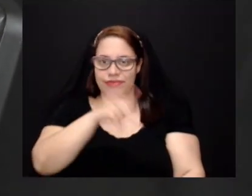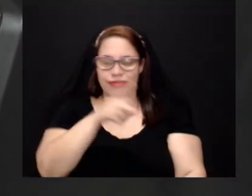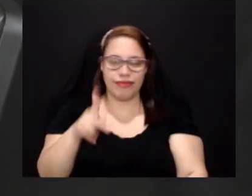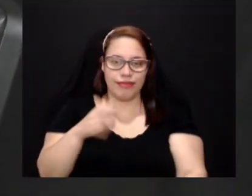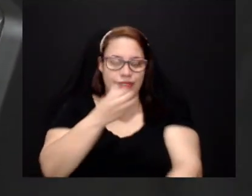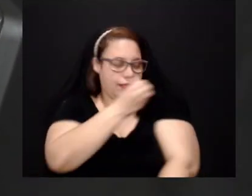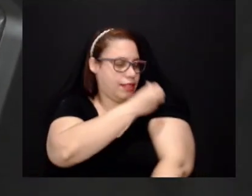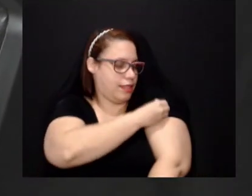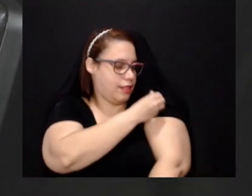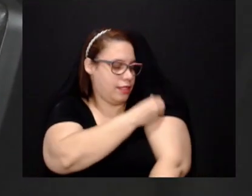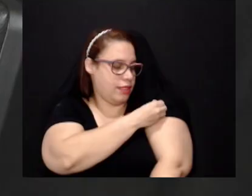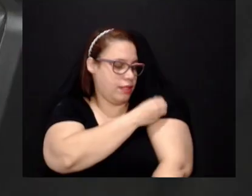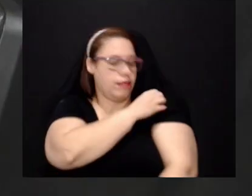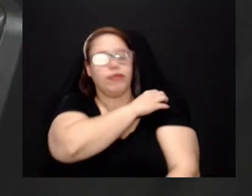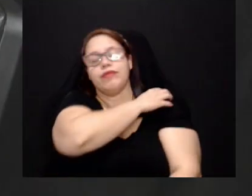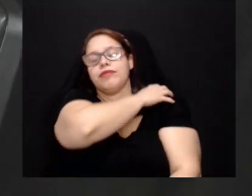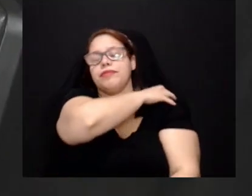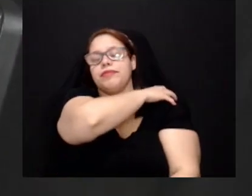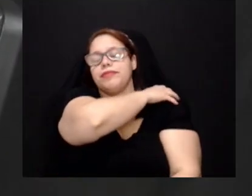série.